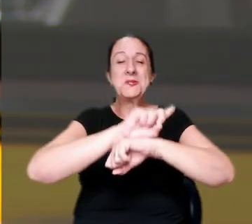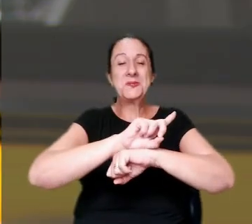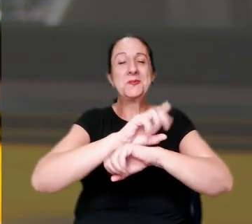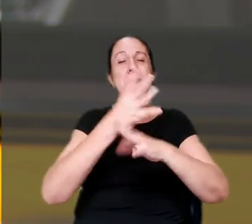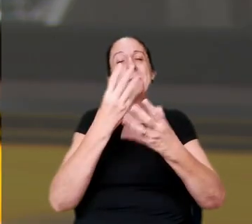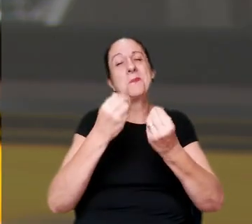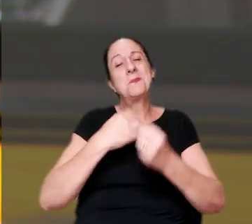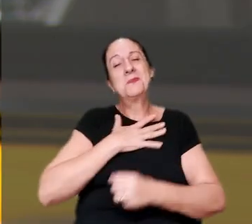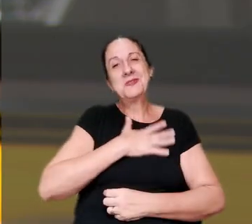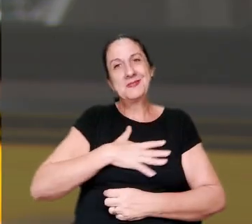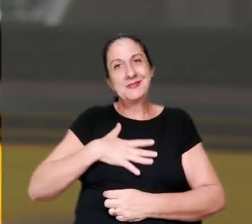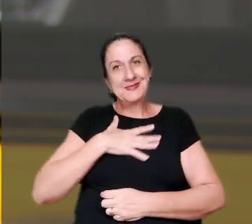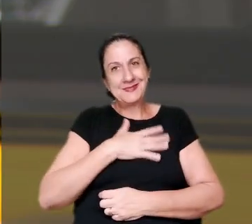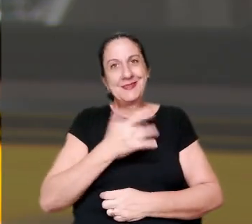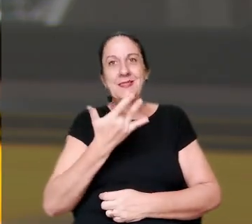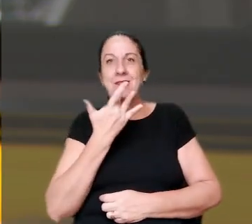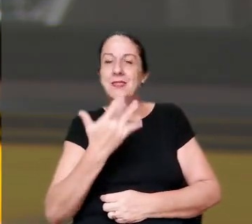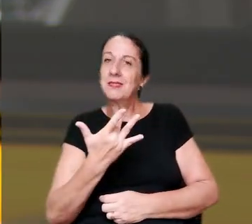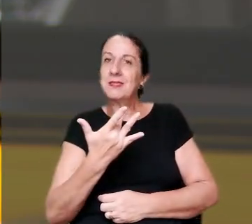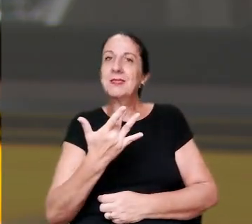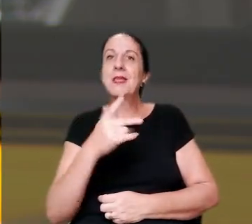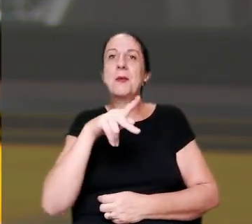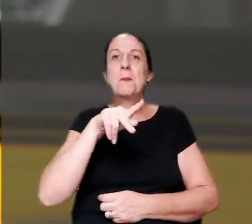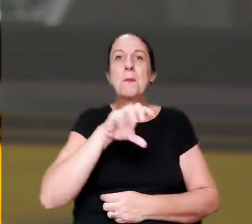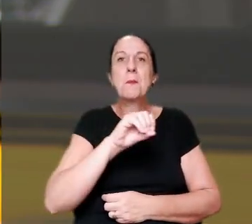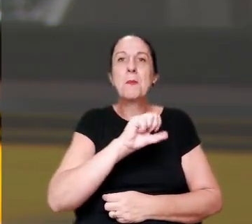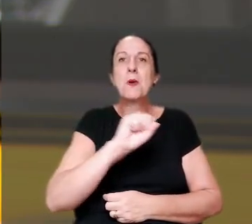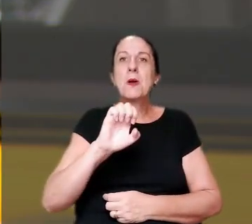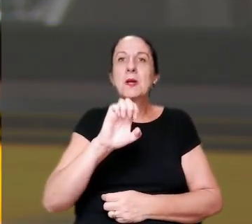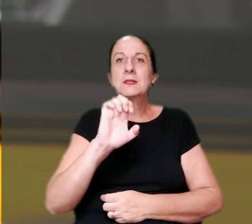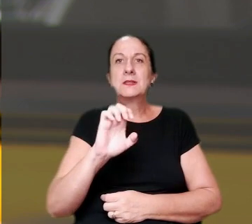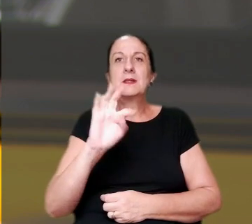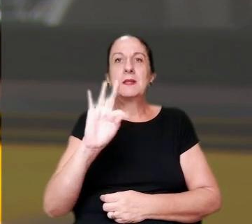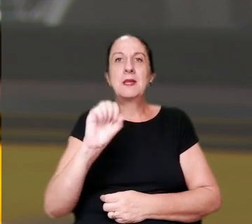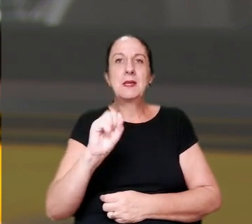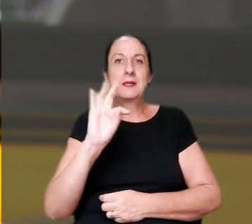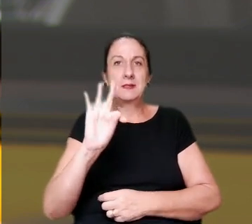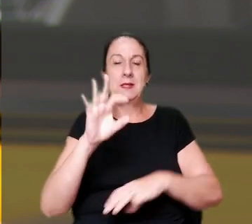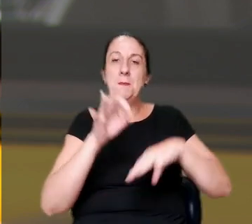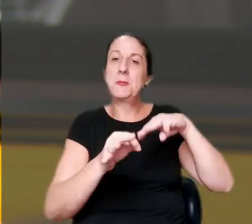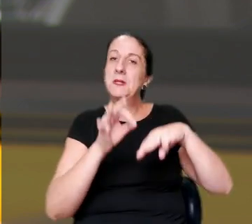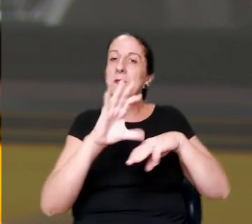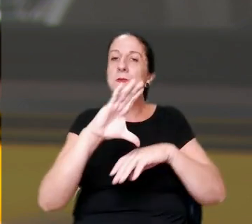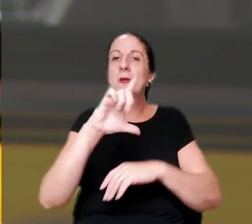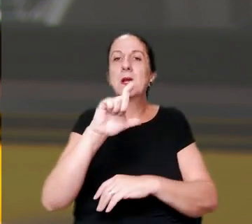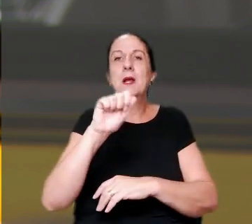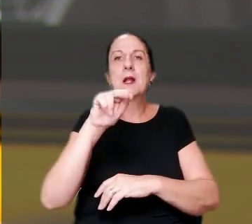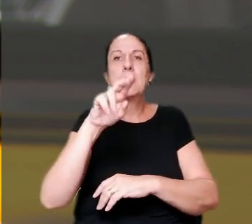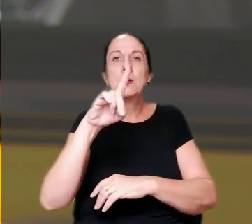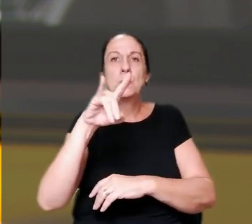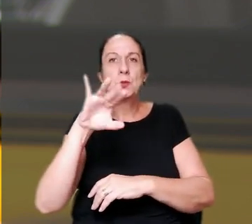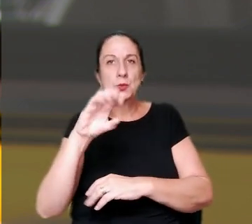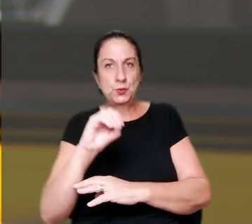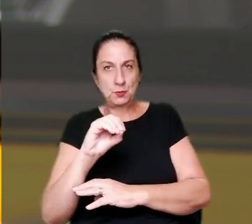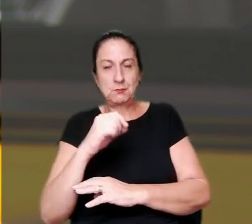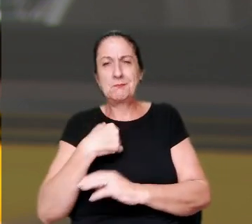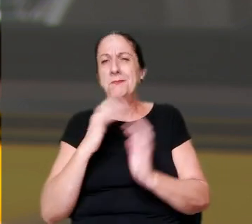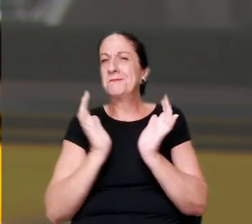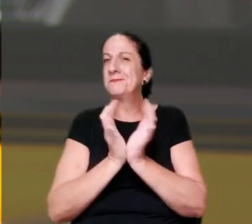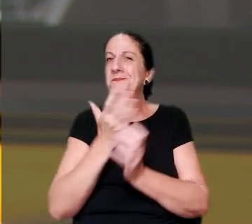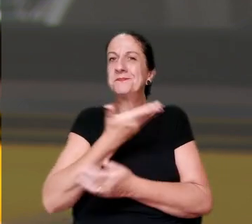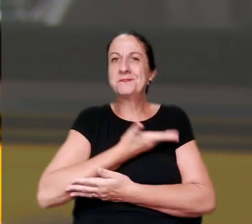Minha posse lá na comissão foi um dia muito agradável, porque à tarde foi a posse aqui no TST do ministro Cláudio